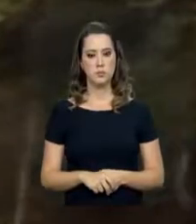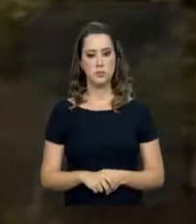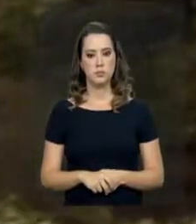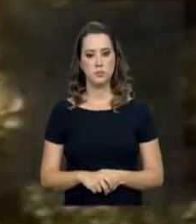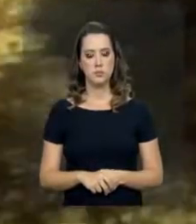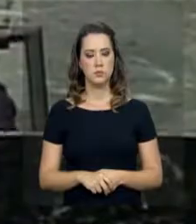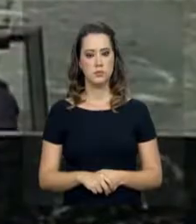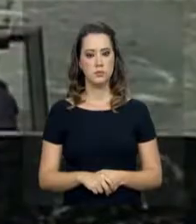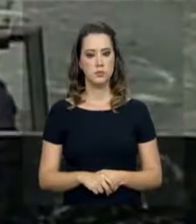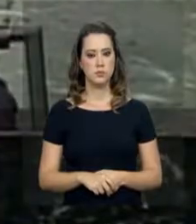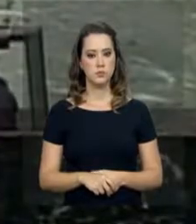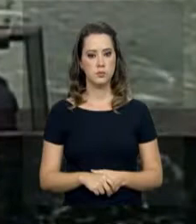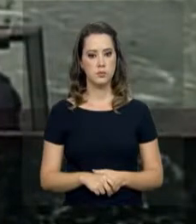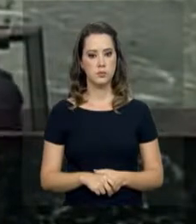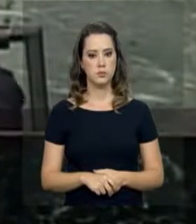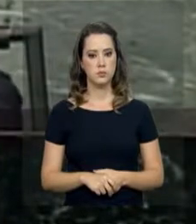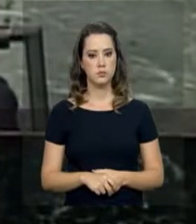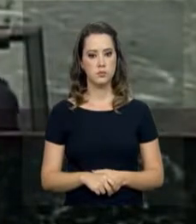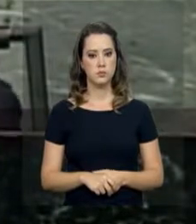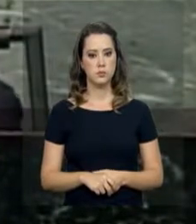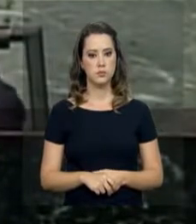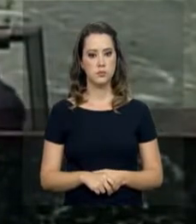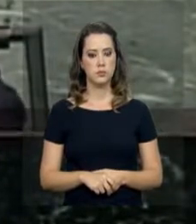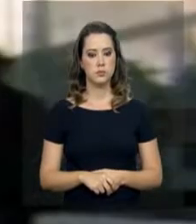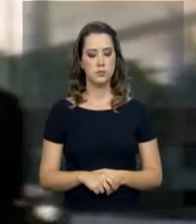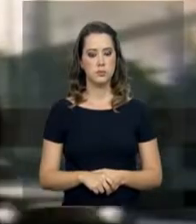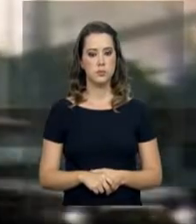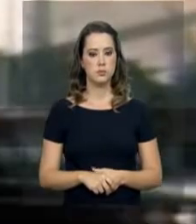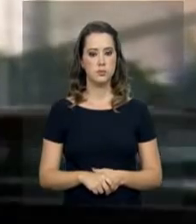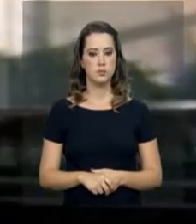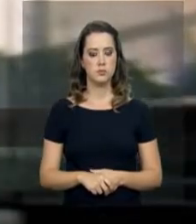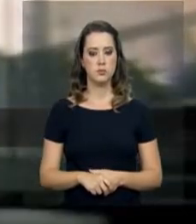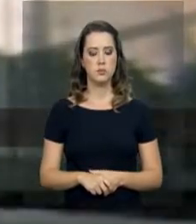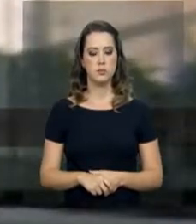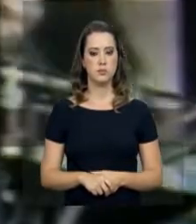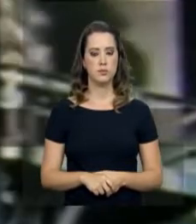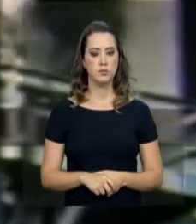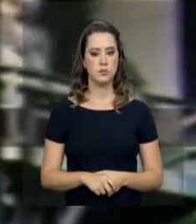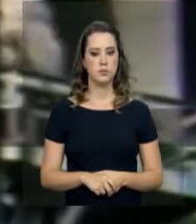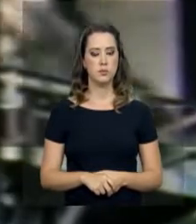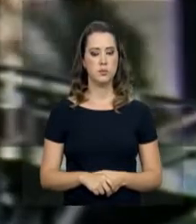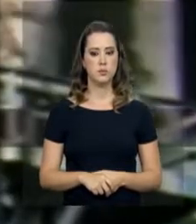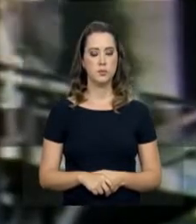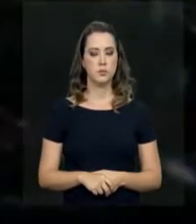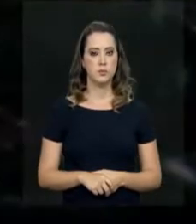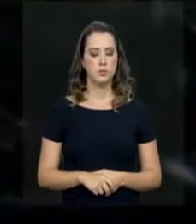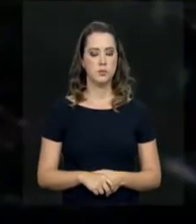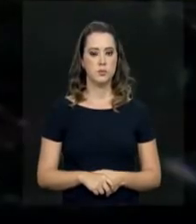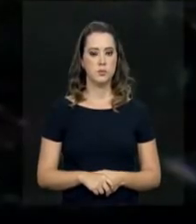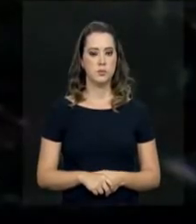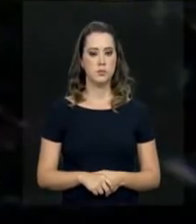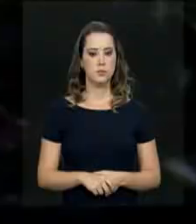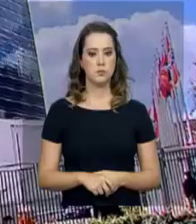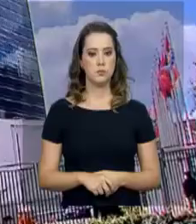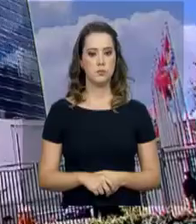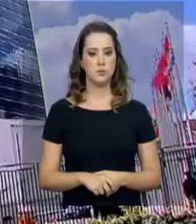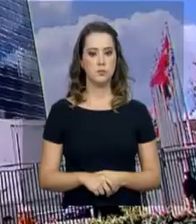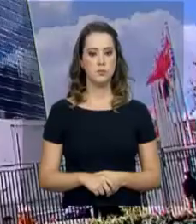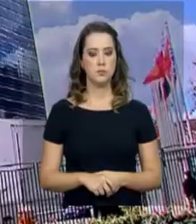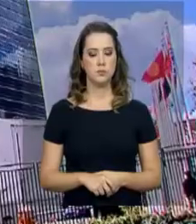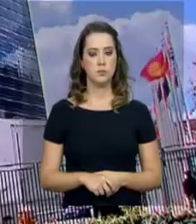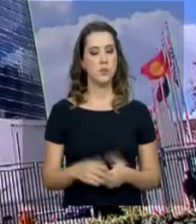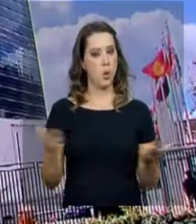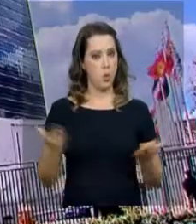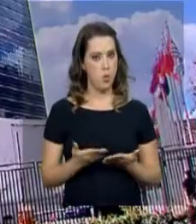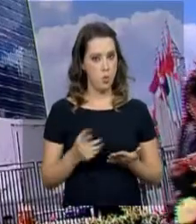are all in this together. No country can opt out of global warming or fence in its own private climate.